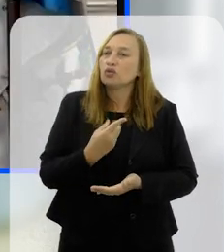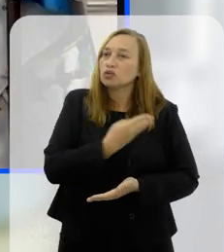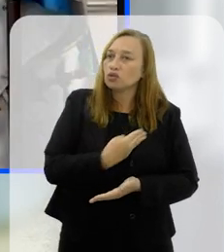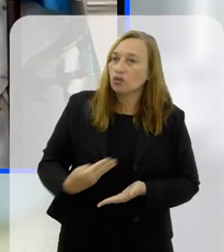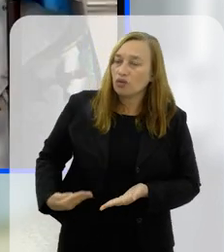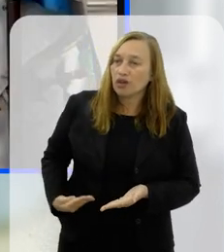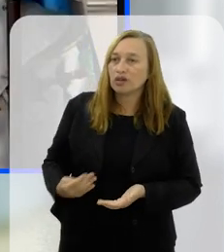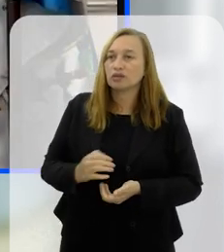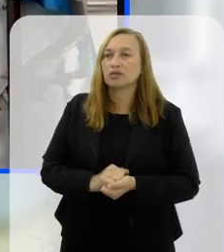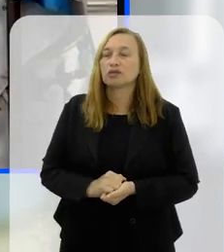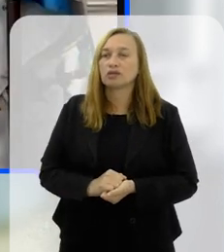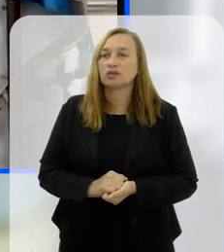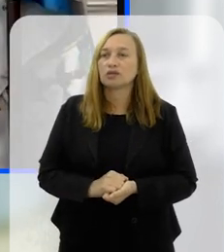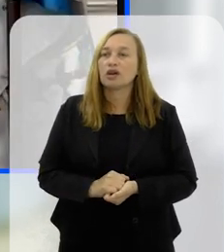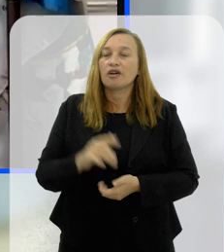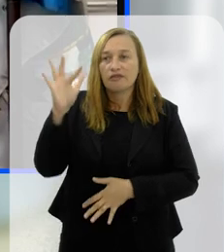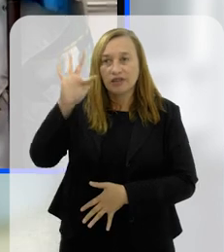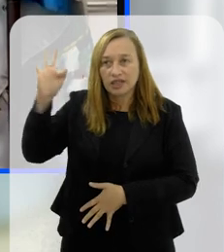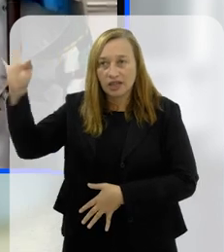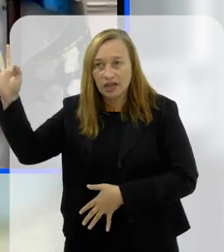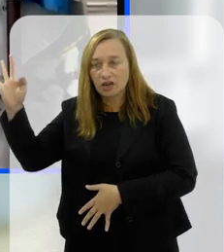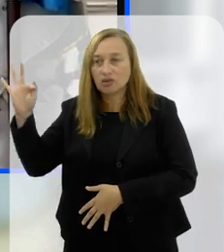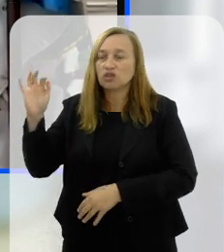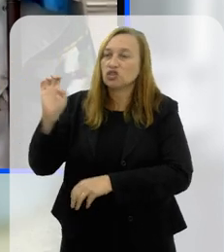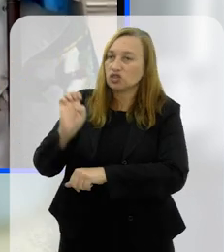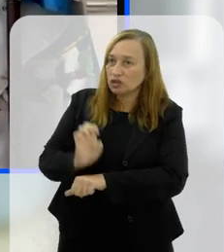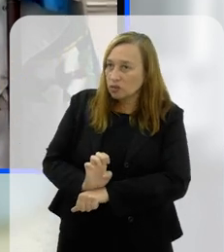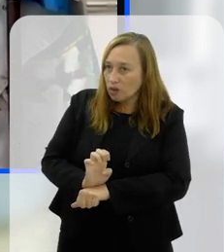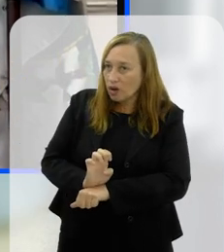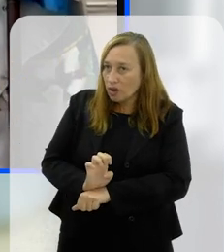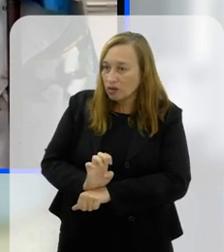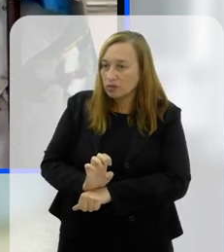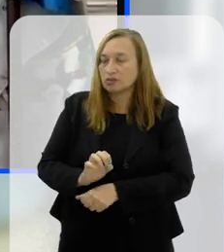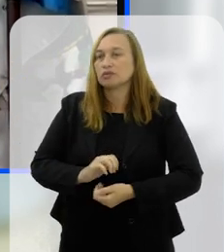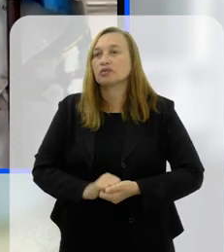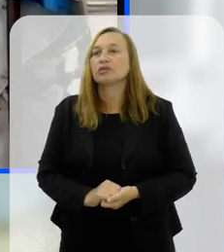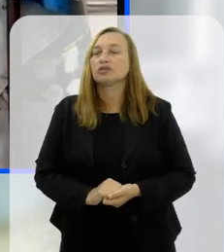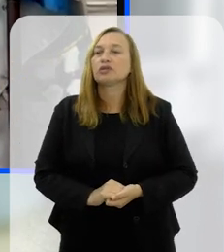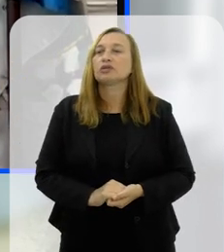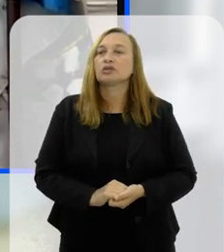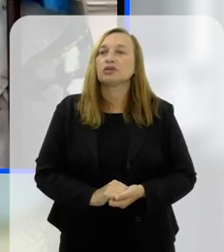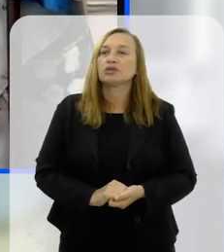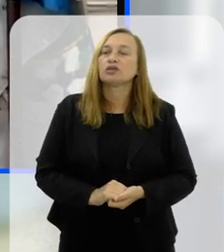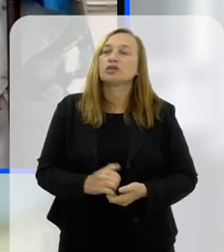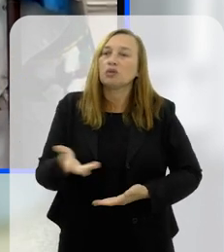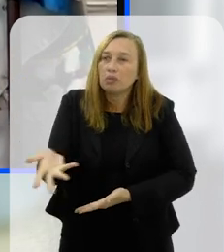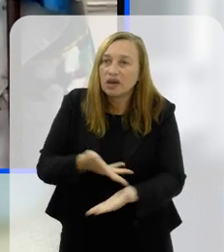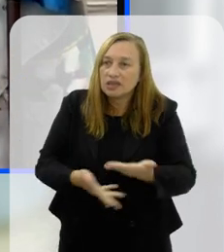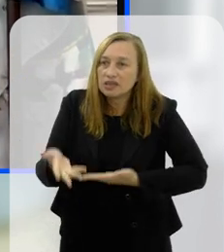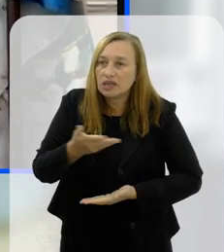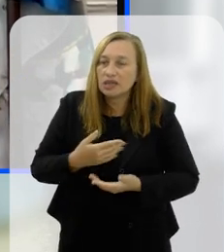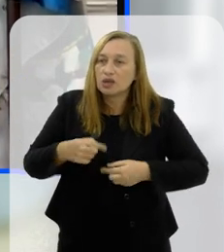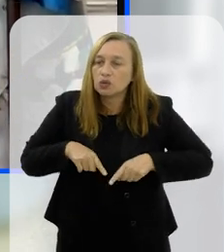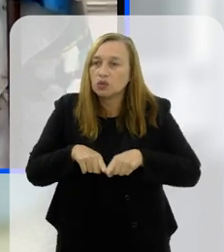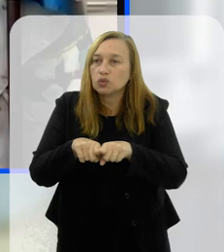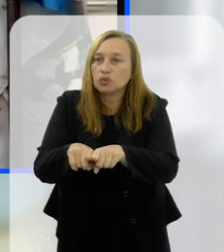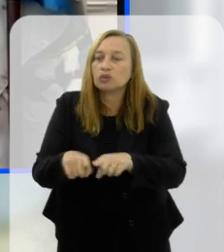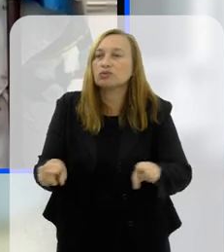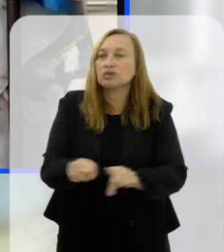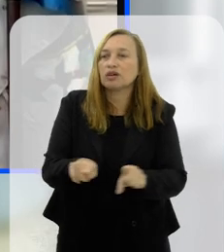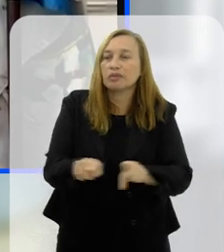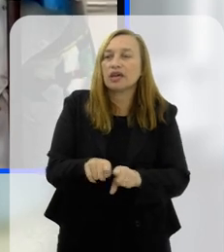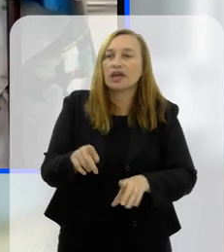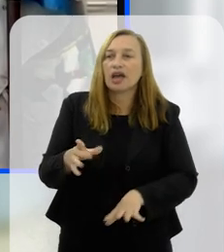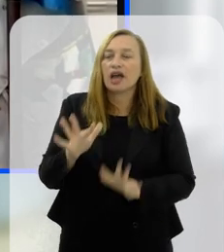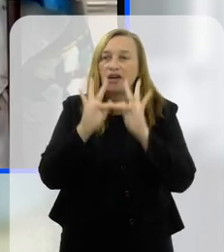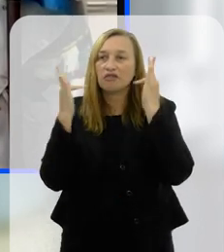que o nosso governo tanto Federal como Estadual né que a gente possa ter eu tenho parceiros também né como meu